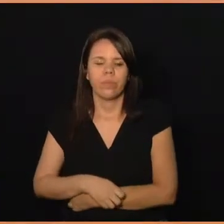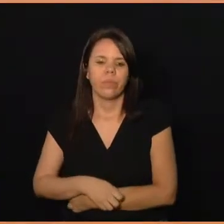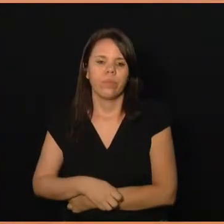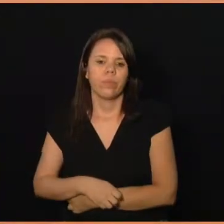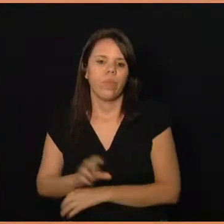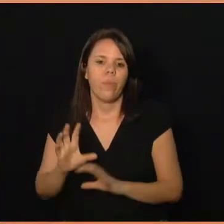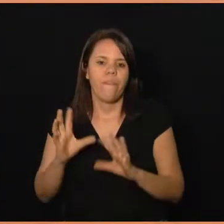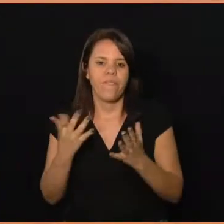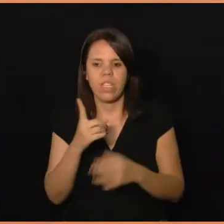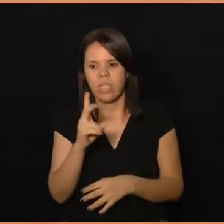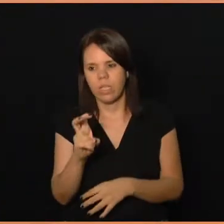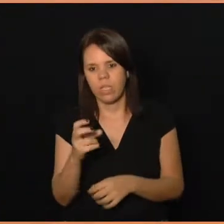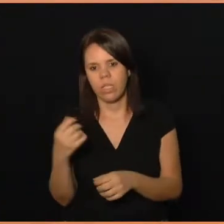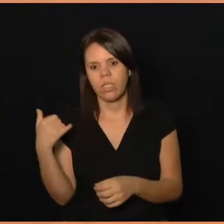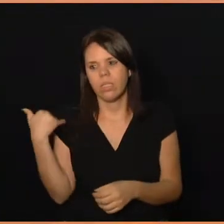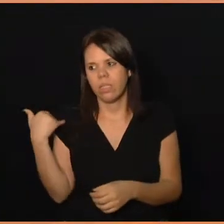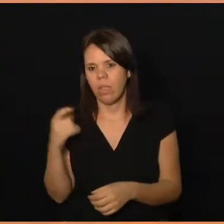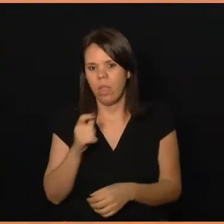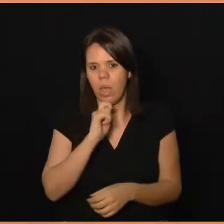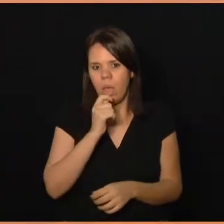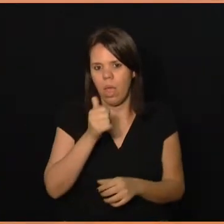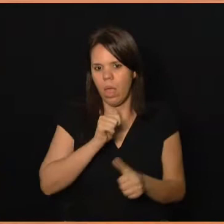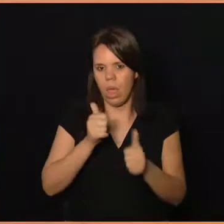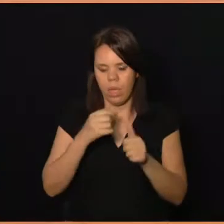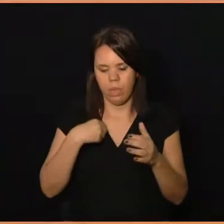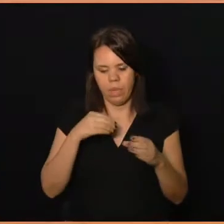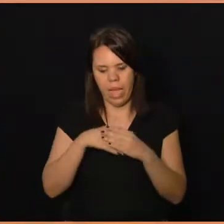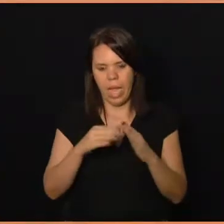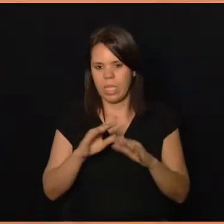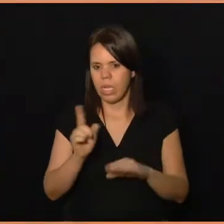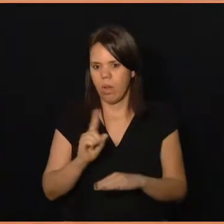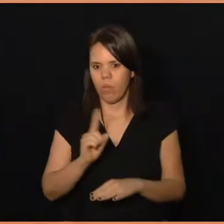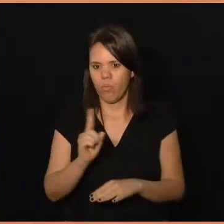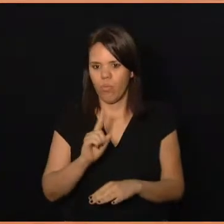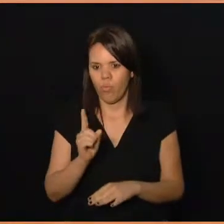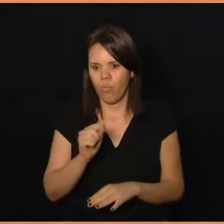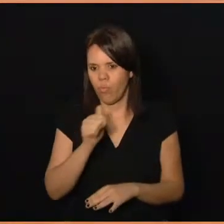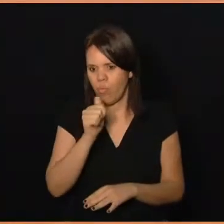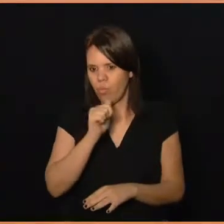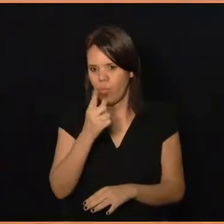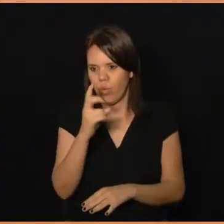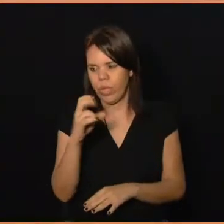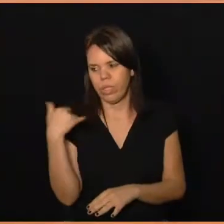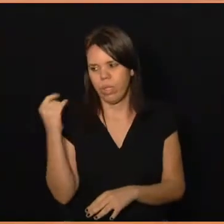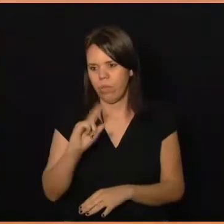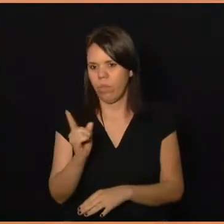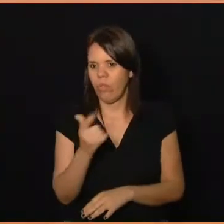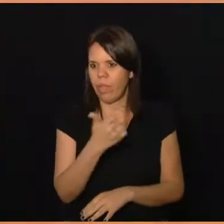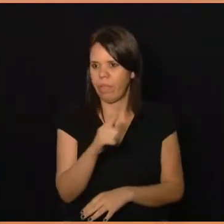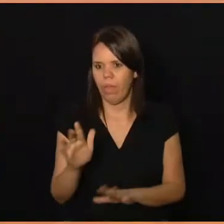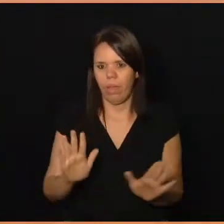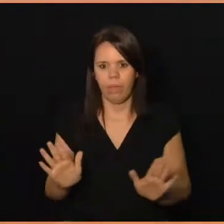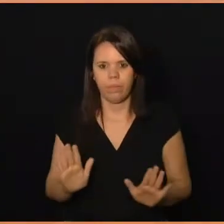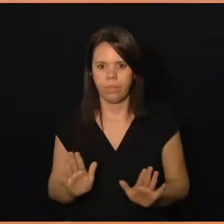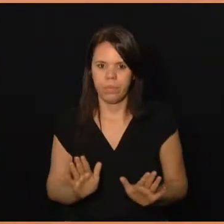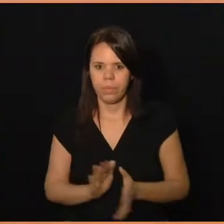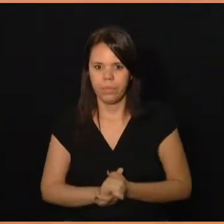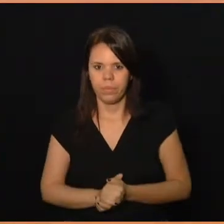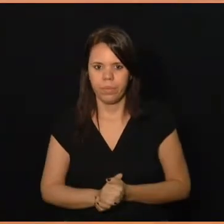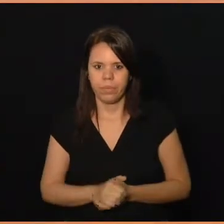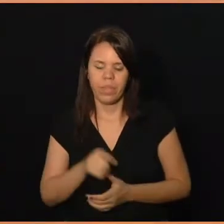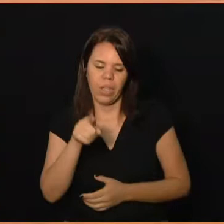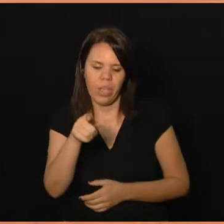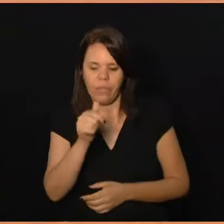festa de 15 anos, com bebida, dentro da minha casa não. Dentro da minha casa não vai ter festa de 15 anos com bebida. Ah, mas